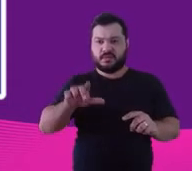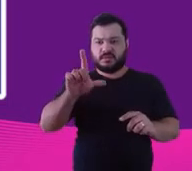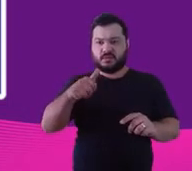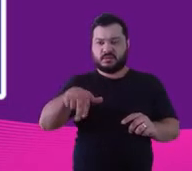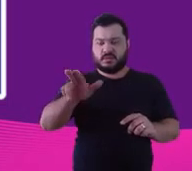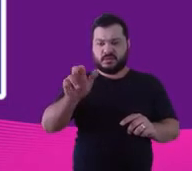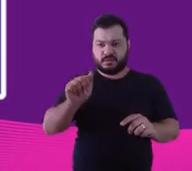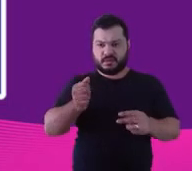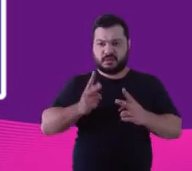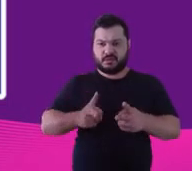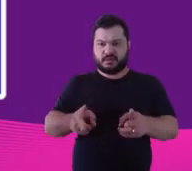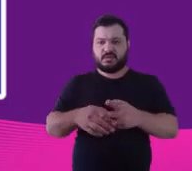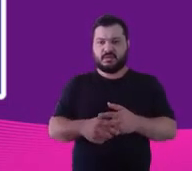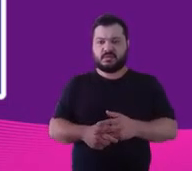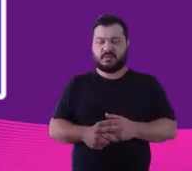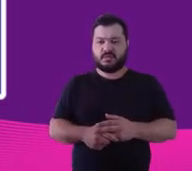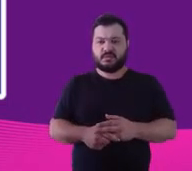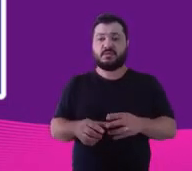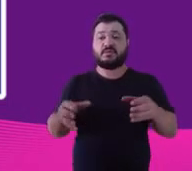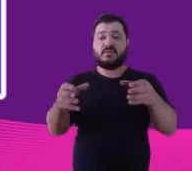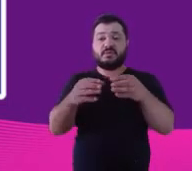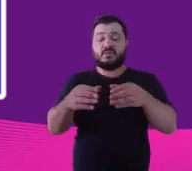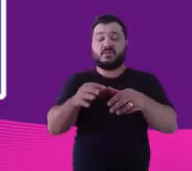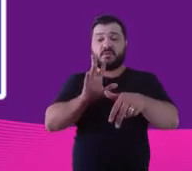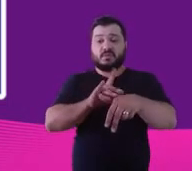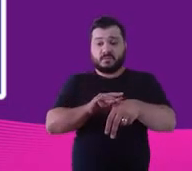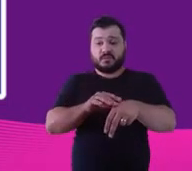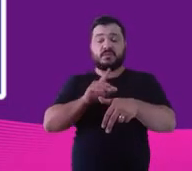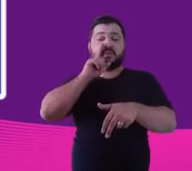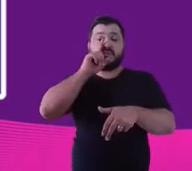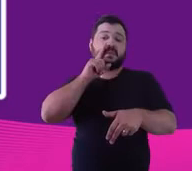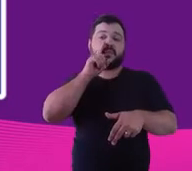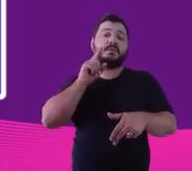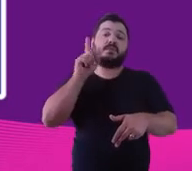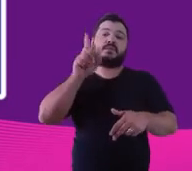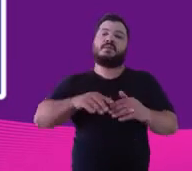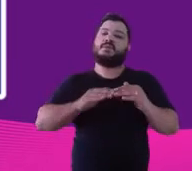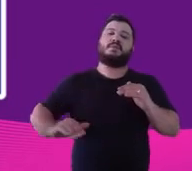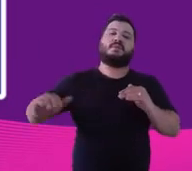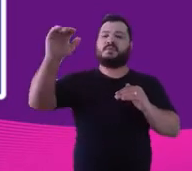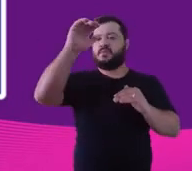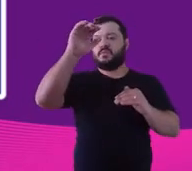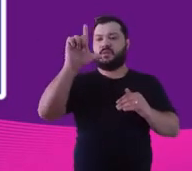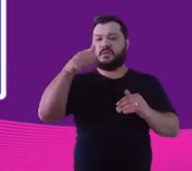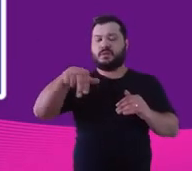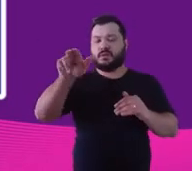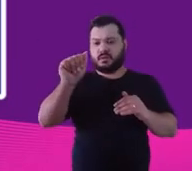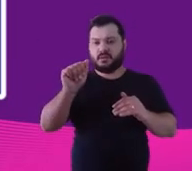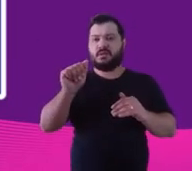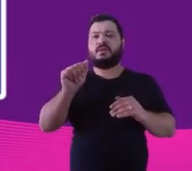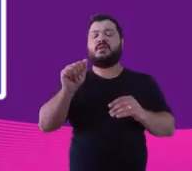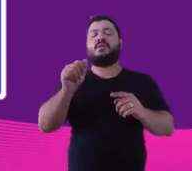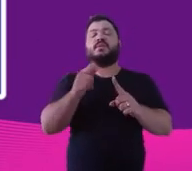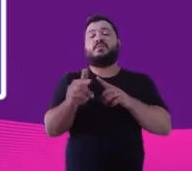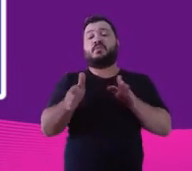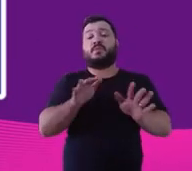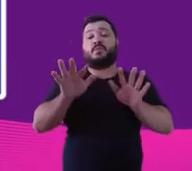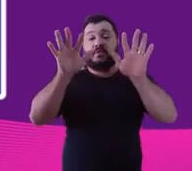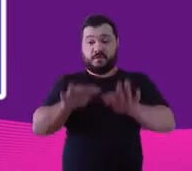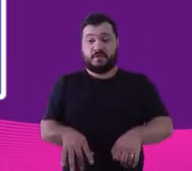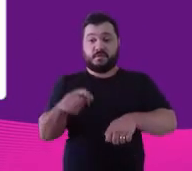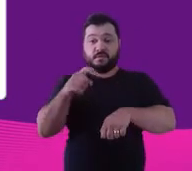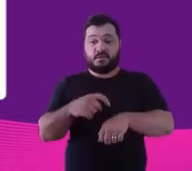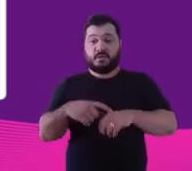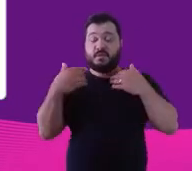lenalidomida continuar praticamente nascentes de rios cristã da flor superior ali a vida por períodos de tempo